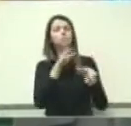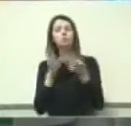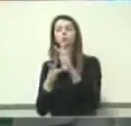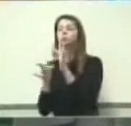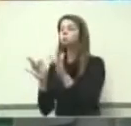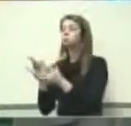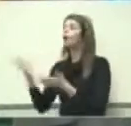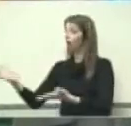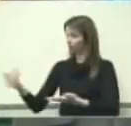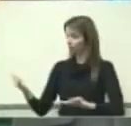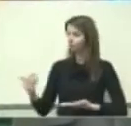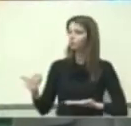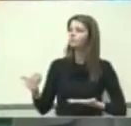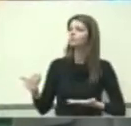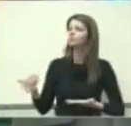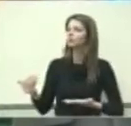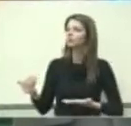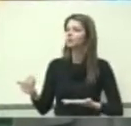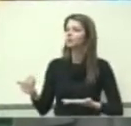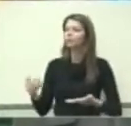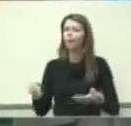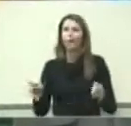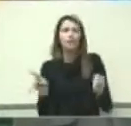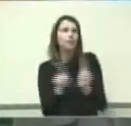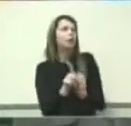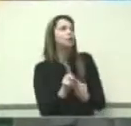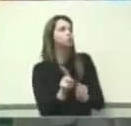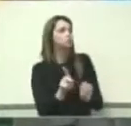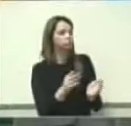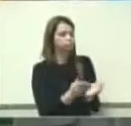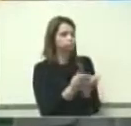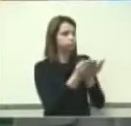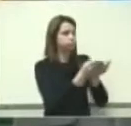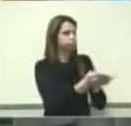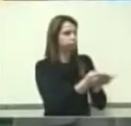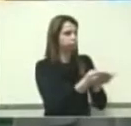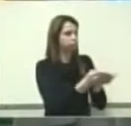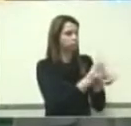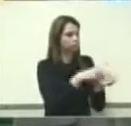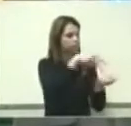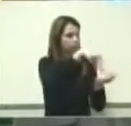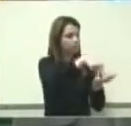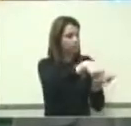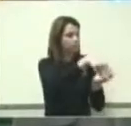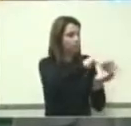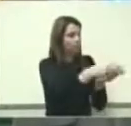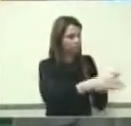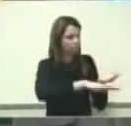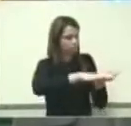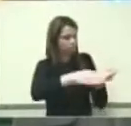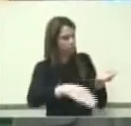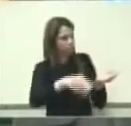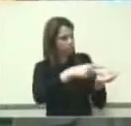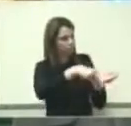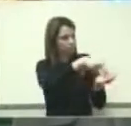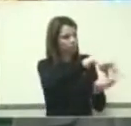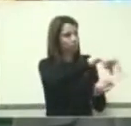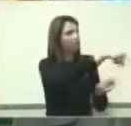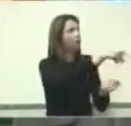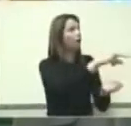vem e Pedro descendo do barco andou sobre as águas para ir ter com Jesus